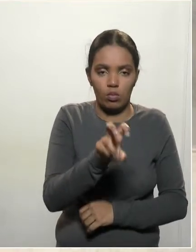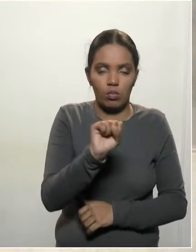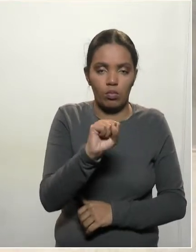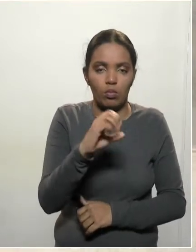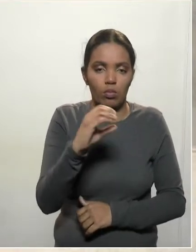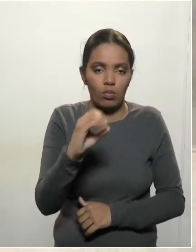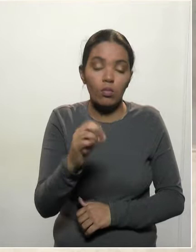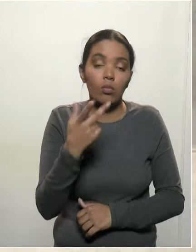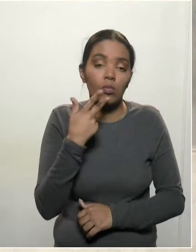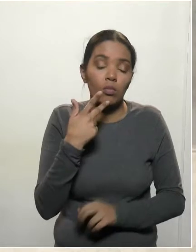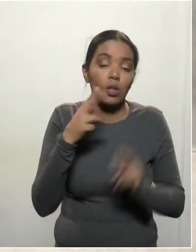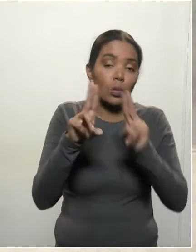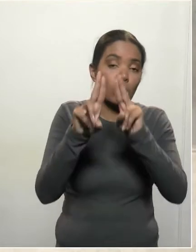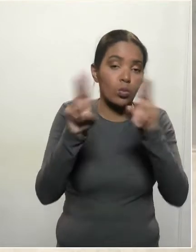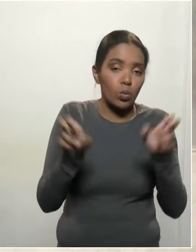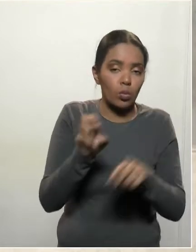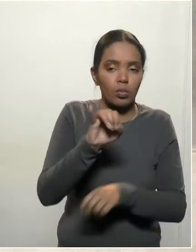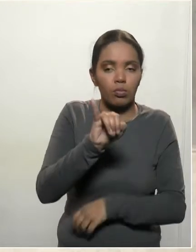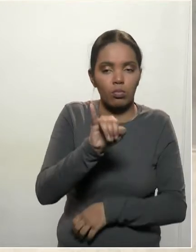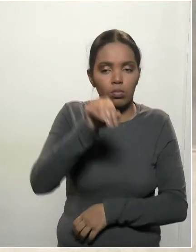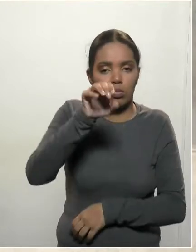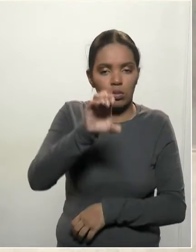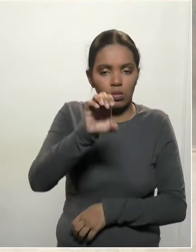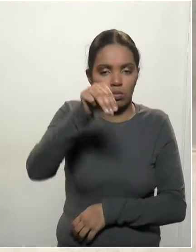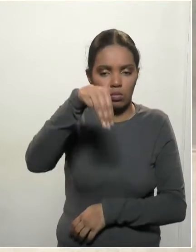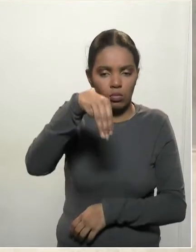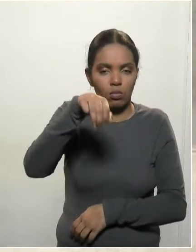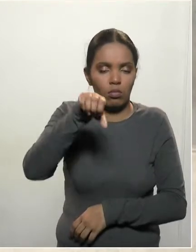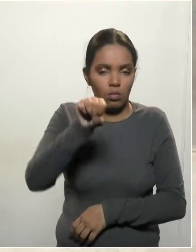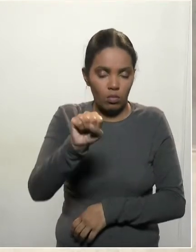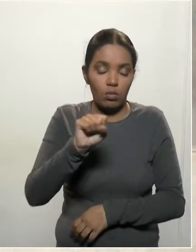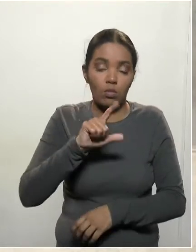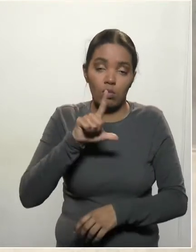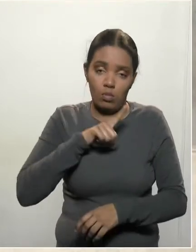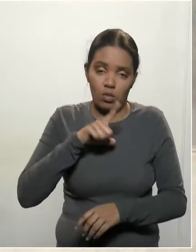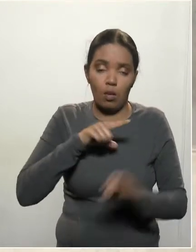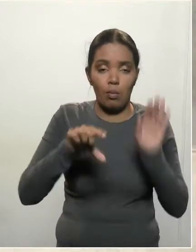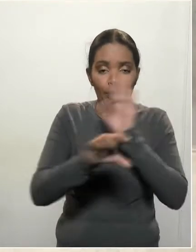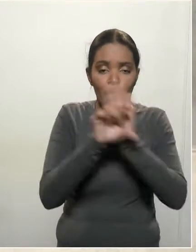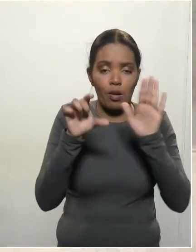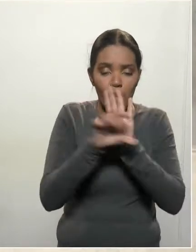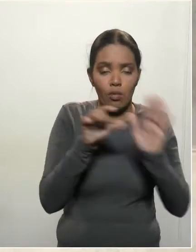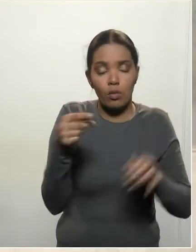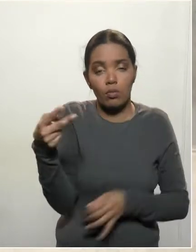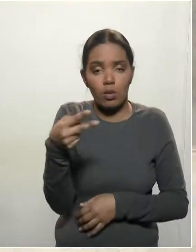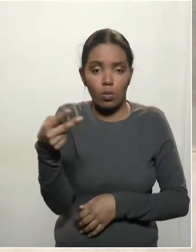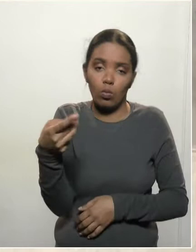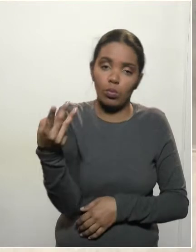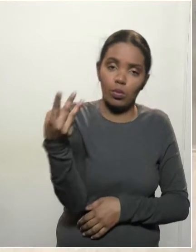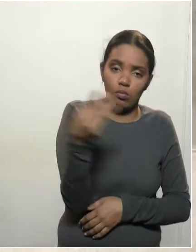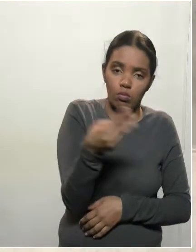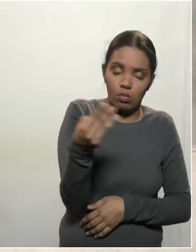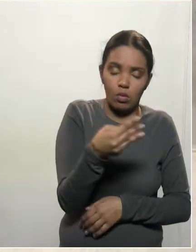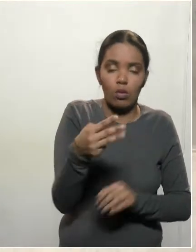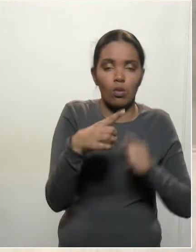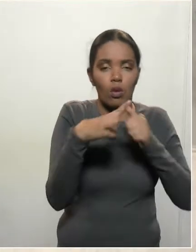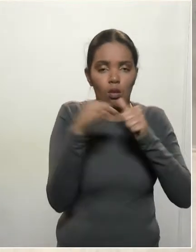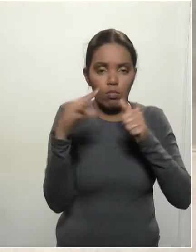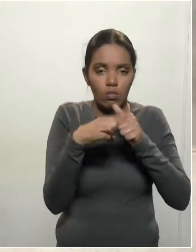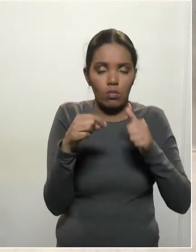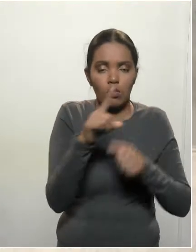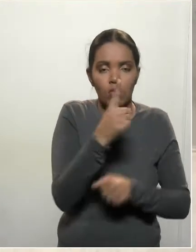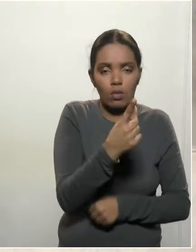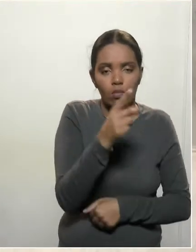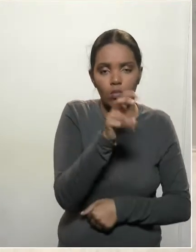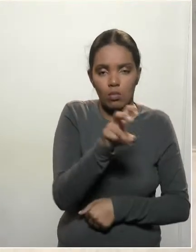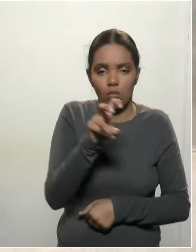que expõe sobre ICMS com base nos parágrafos 2º e 3º, no inciso 2º do artigo 155 da Constituição Federal